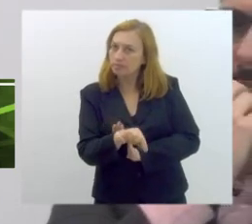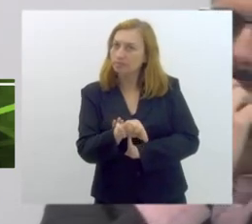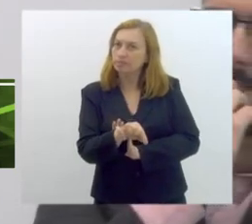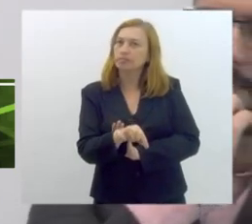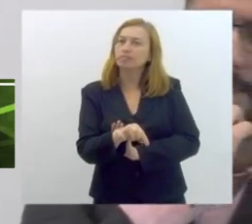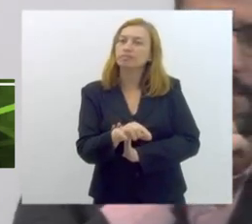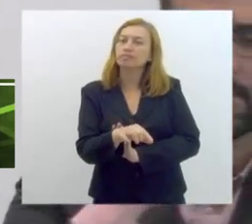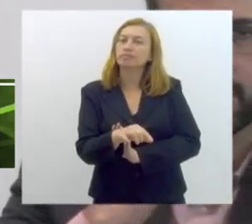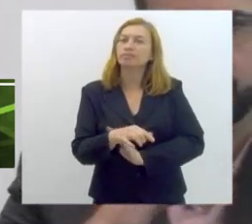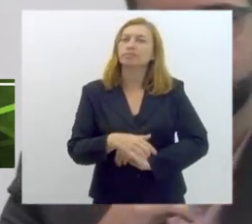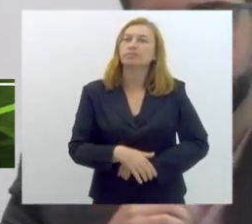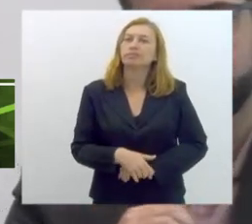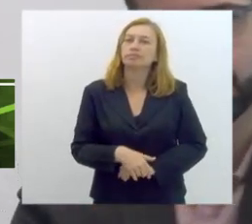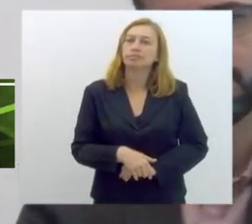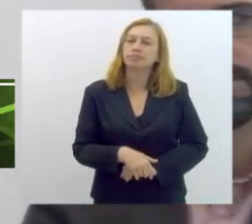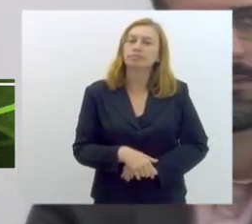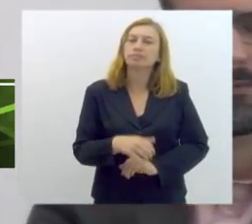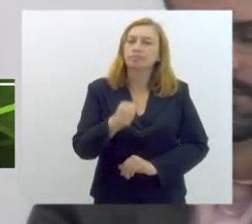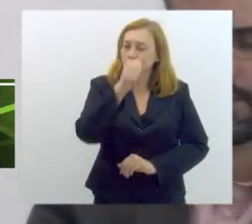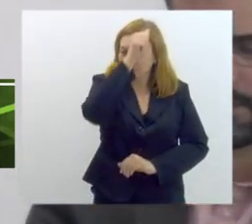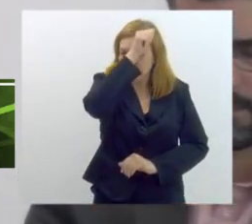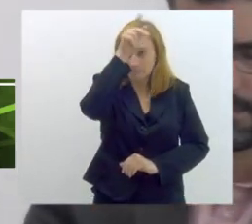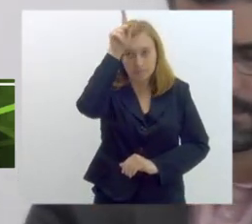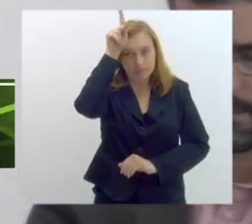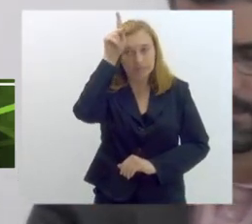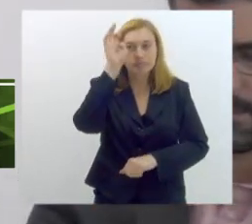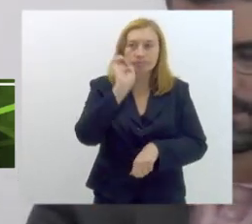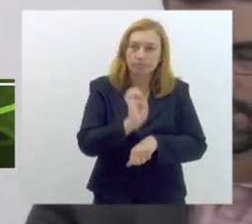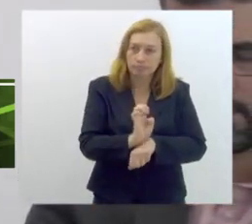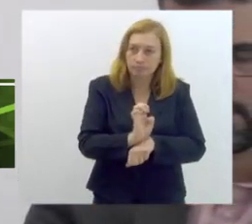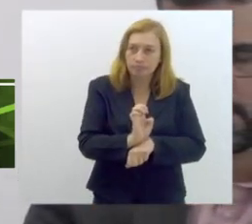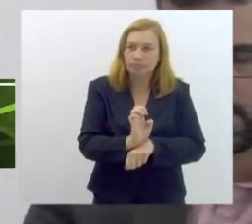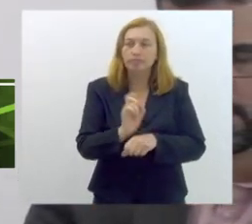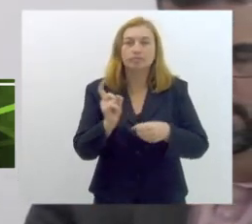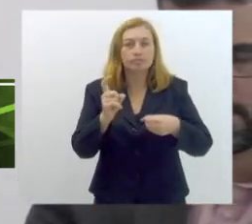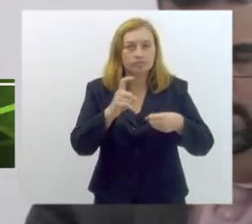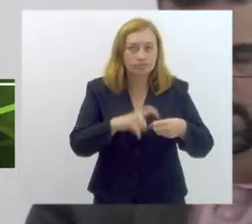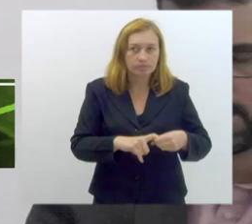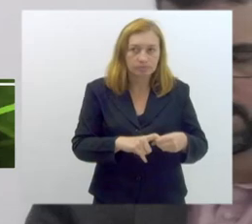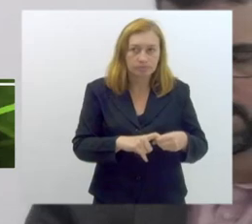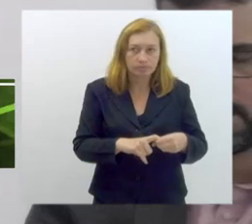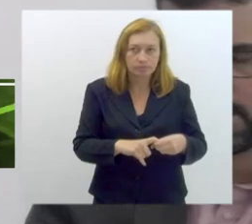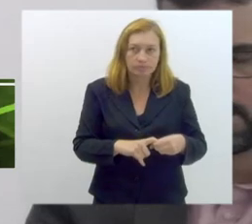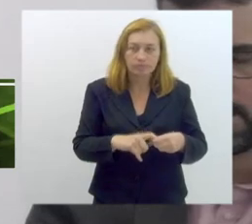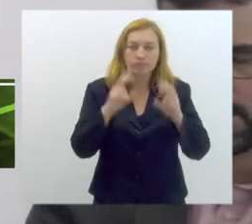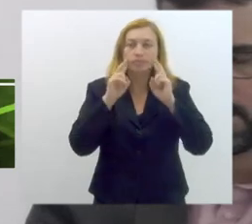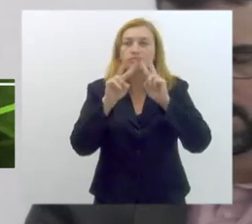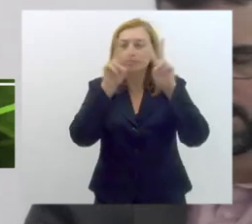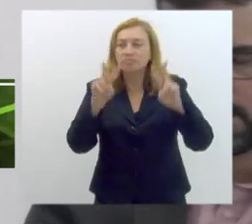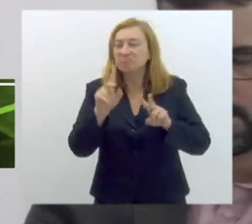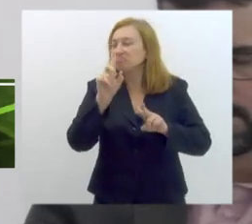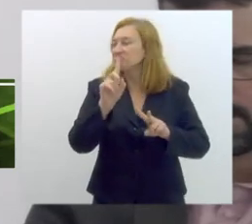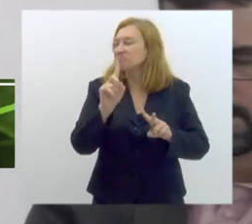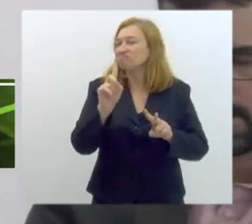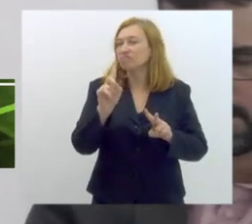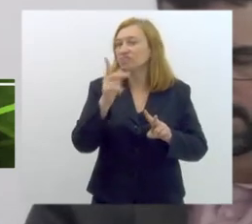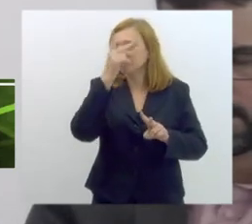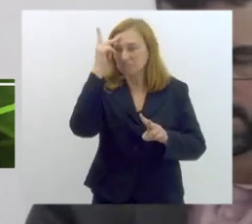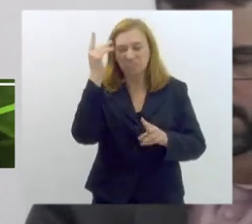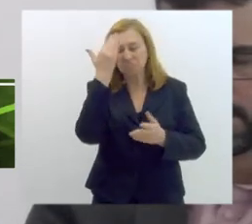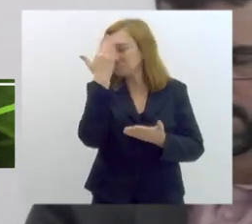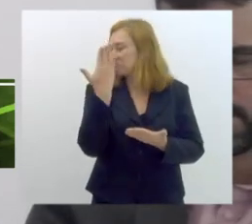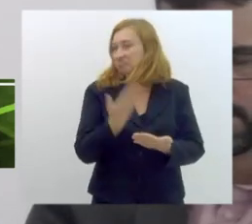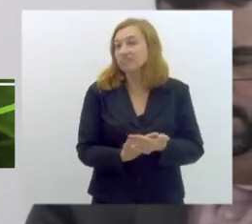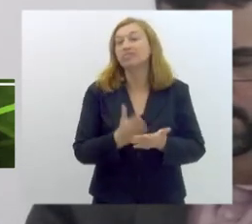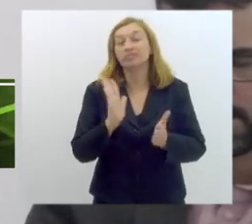nós estamos tendo aqui dentro, de prefeituras, Estado e consórcio, a visão de quem não acreditava vai mudar.